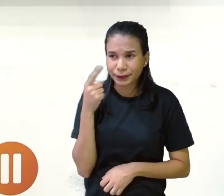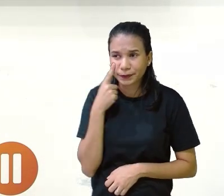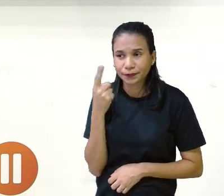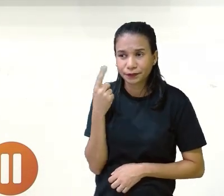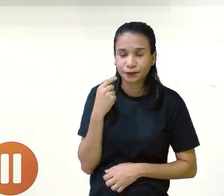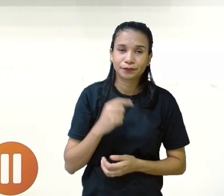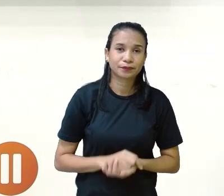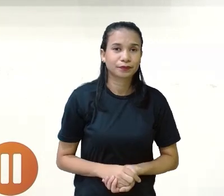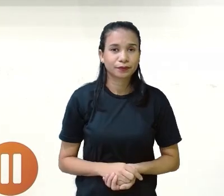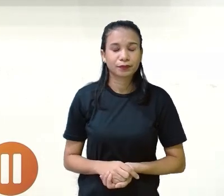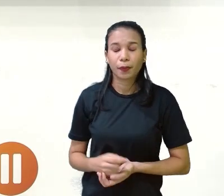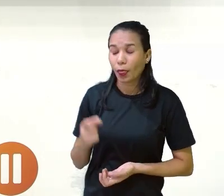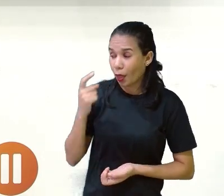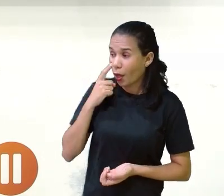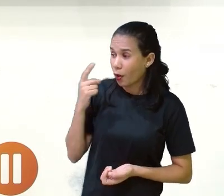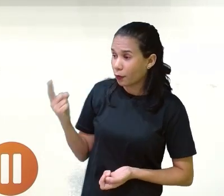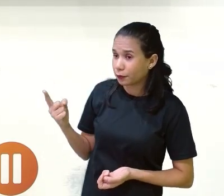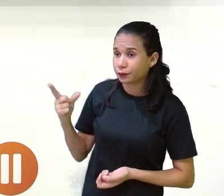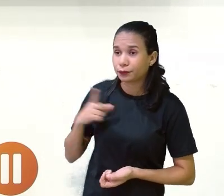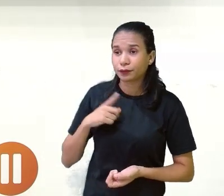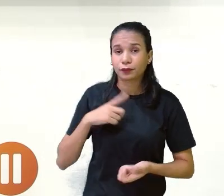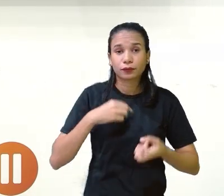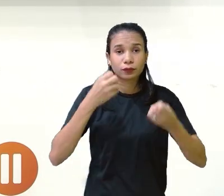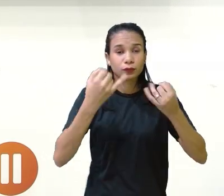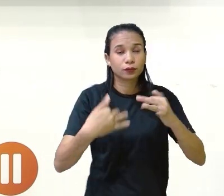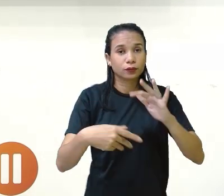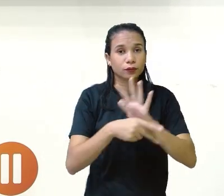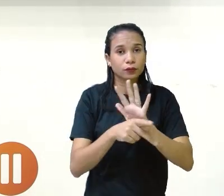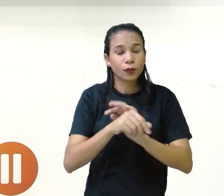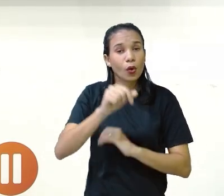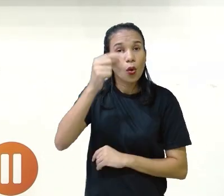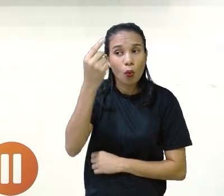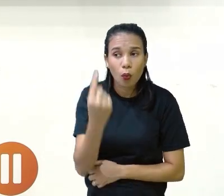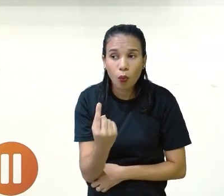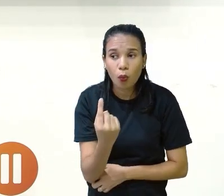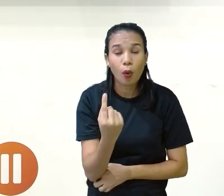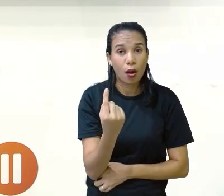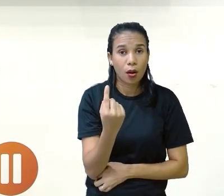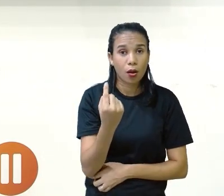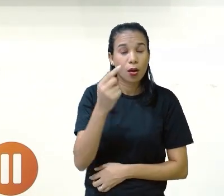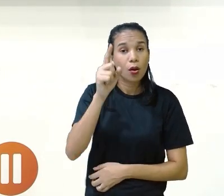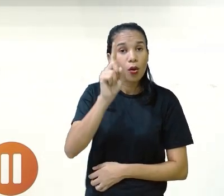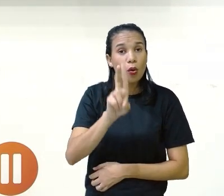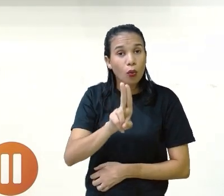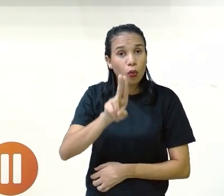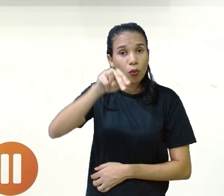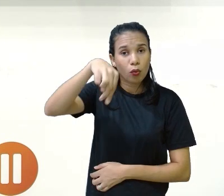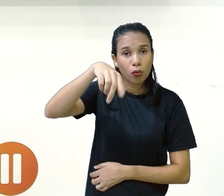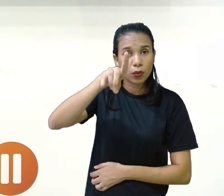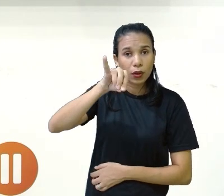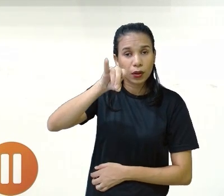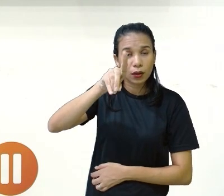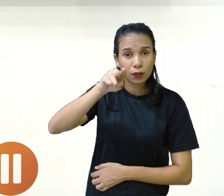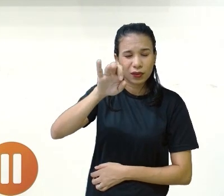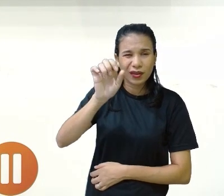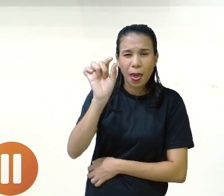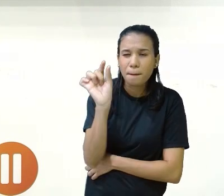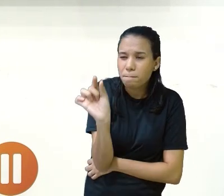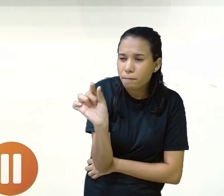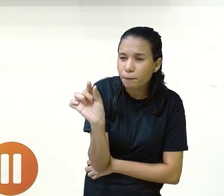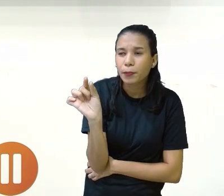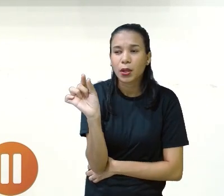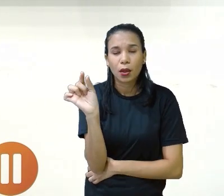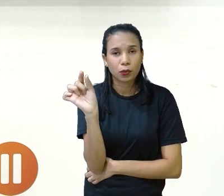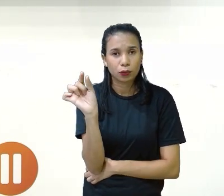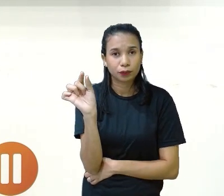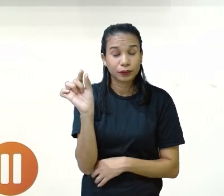bem. Quando eu falo de unidade, ó, aqui está representado pelos quadradinhos pequenos.